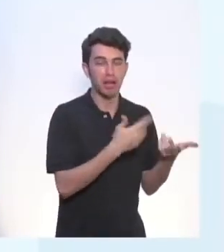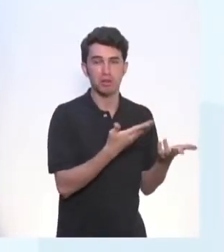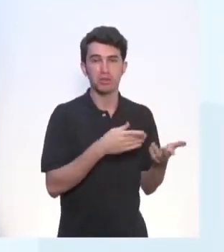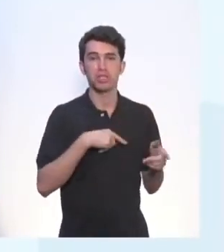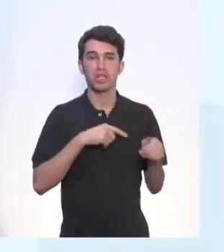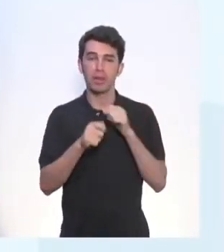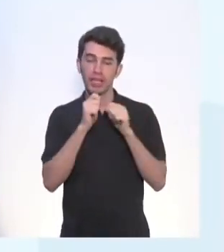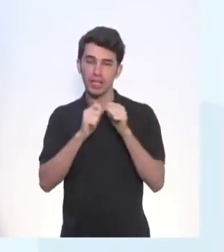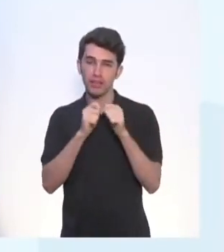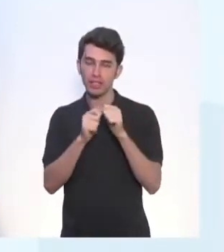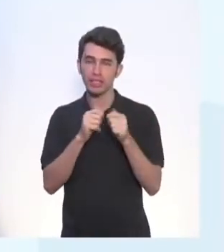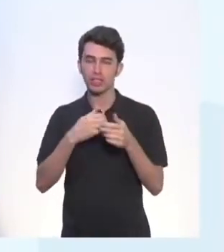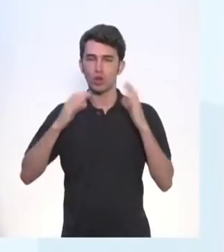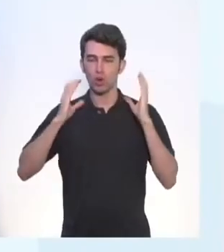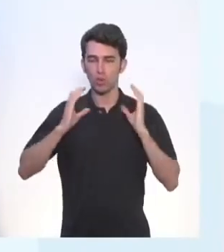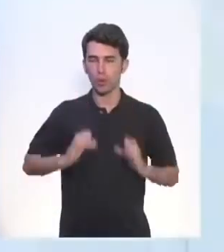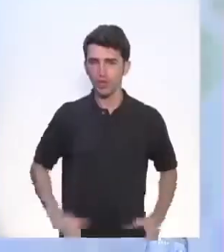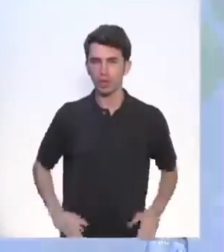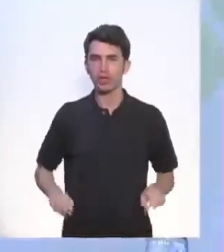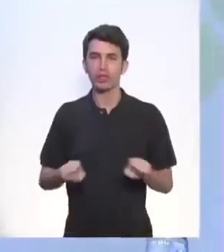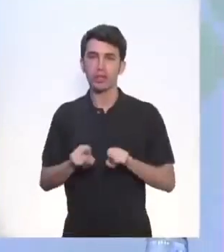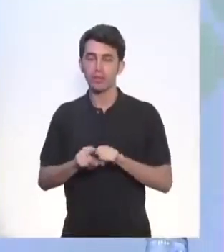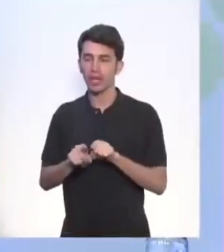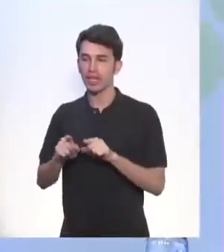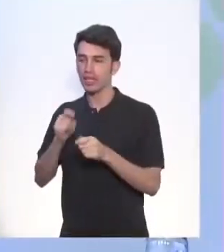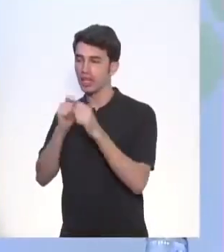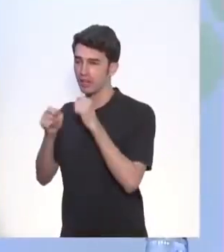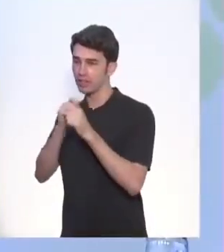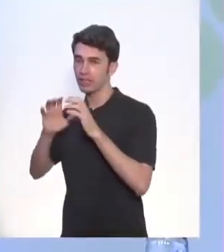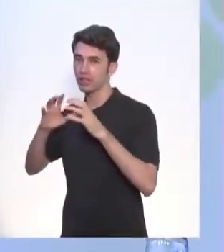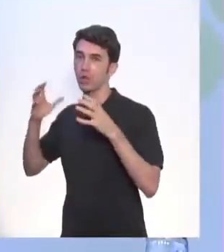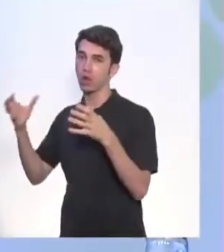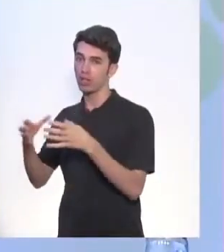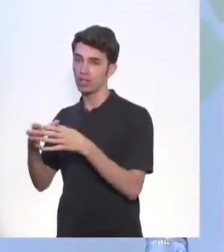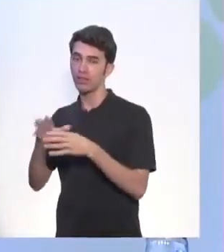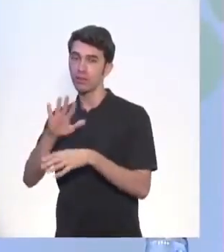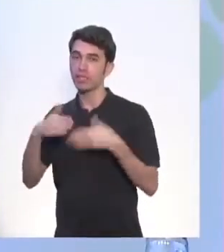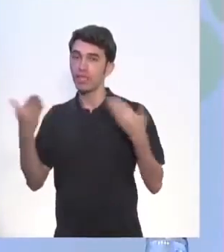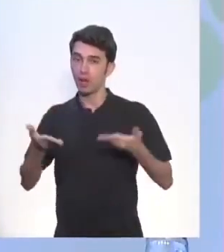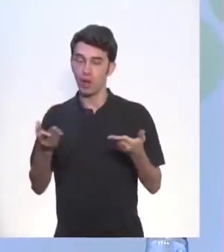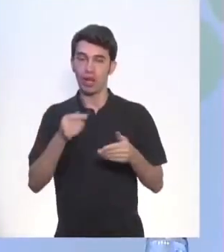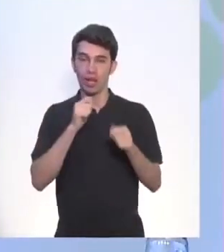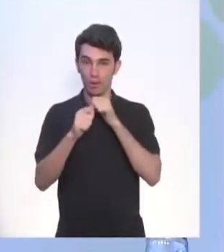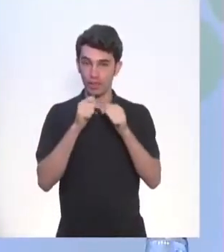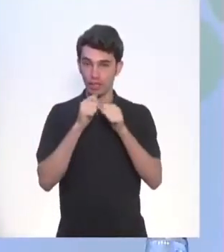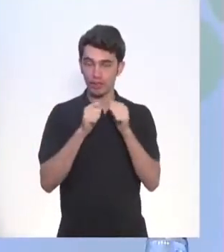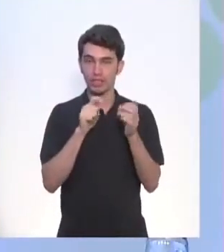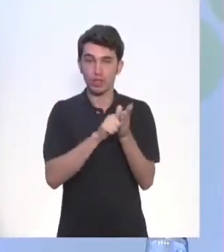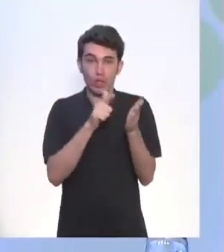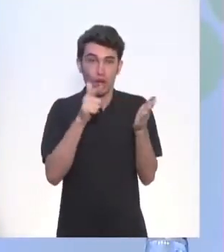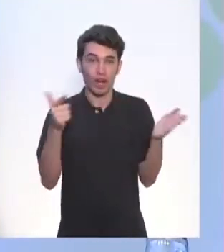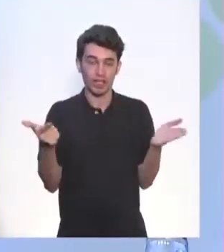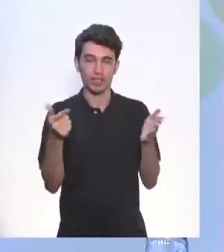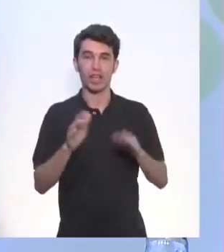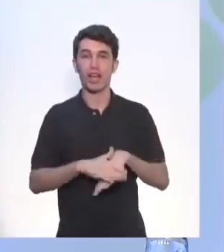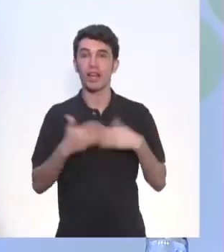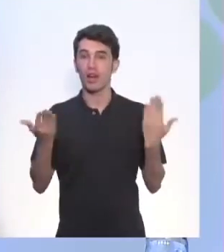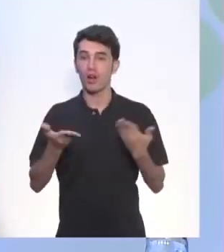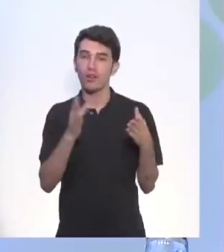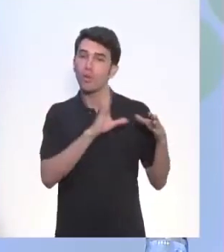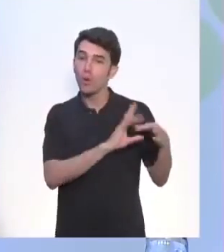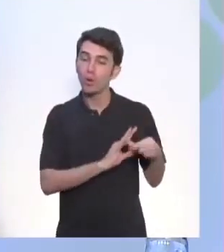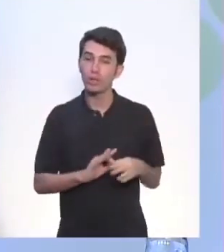também sobre comportamento, entrevista coletiva, e nossa entrevista é, no caso aqui, jornalística. jornalística. E o que é? Vamos contextualizar